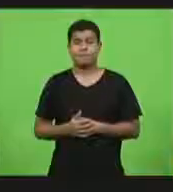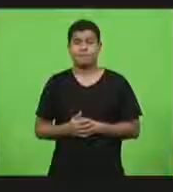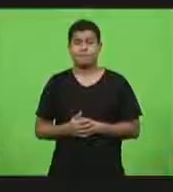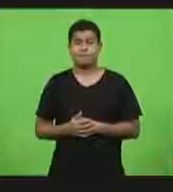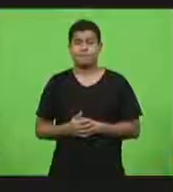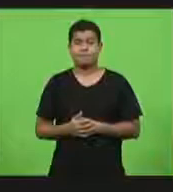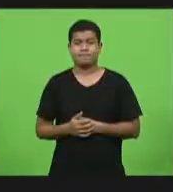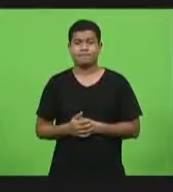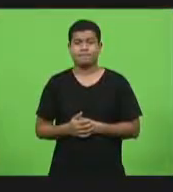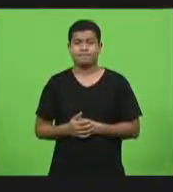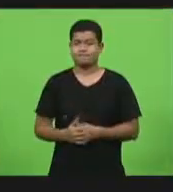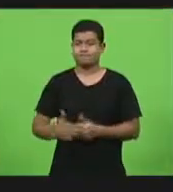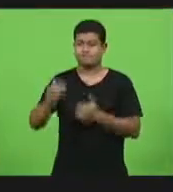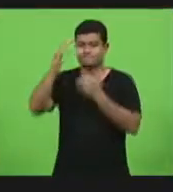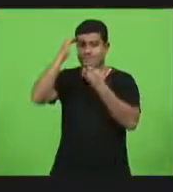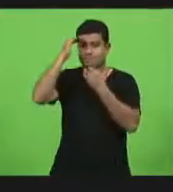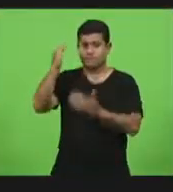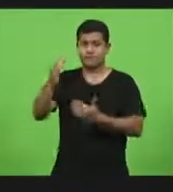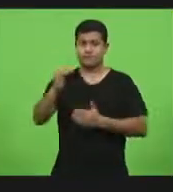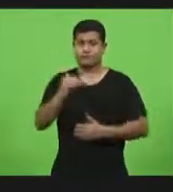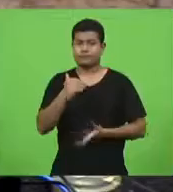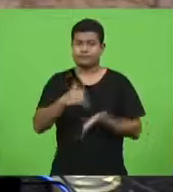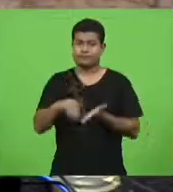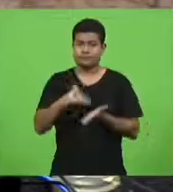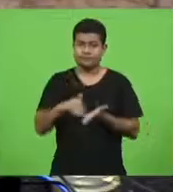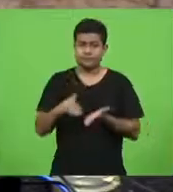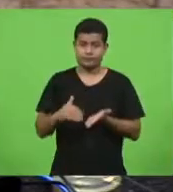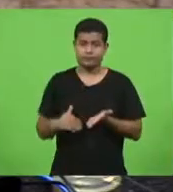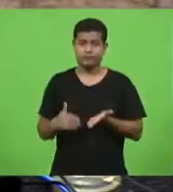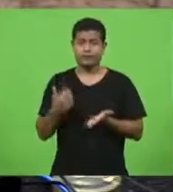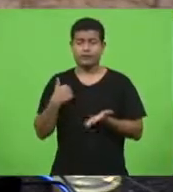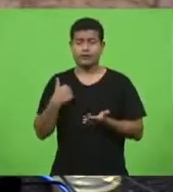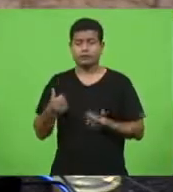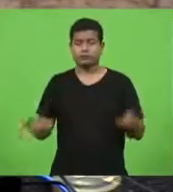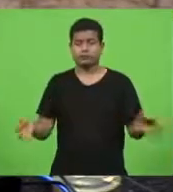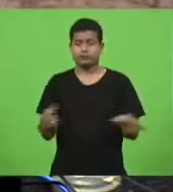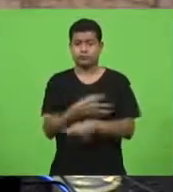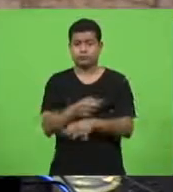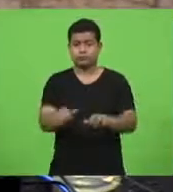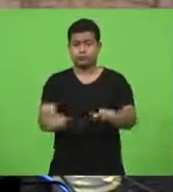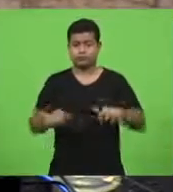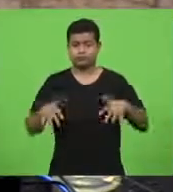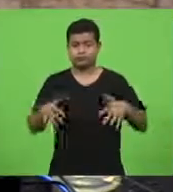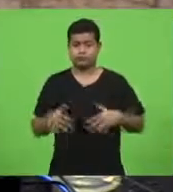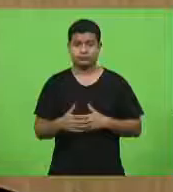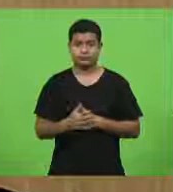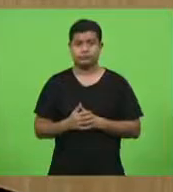Muito obrigado, senhor secretário, e dou por encerrada a presente sessão.